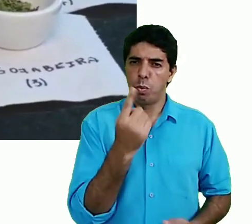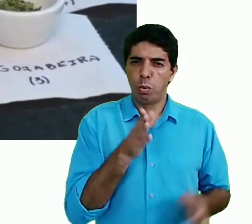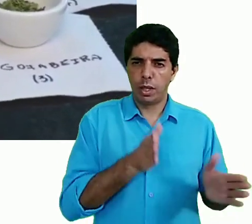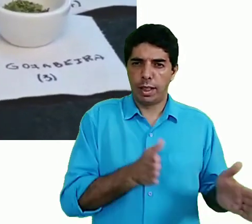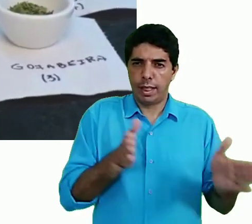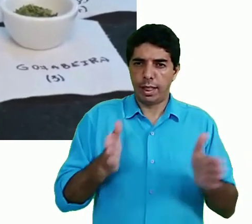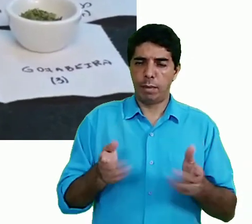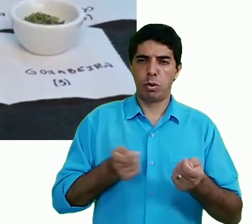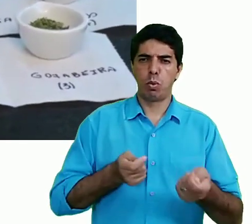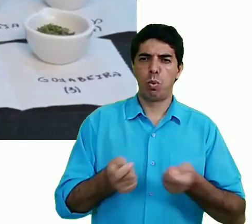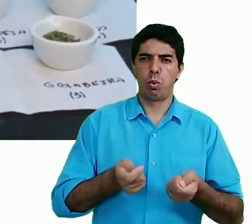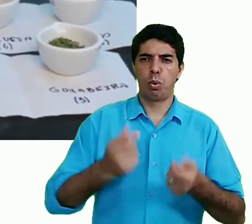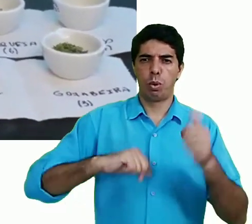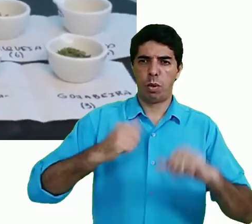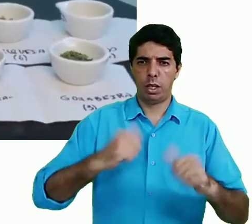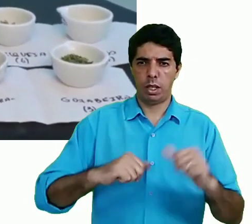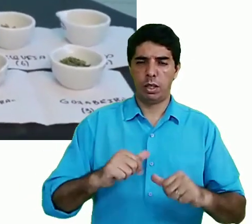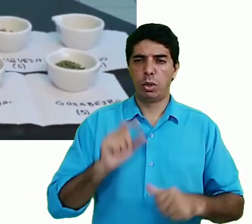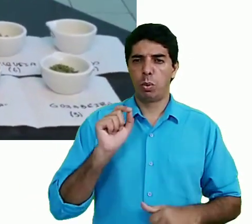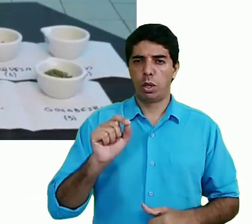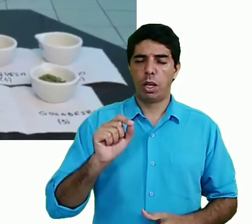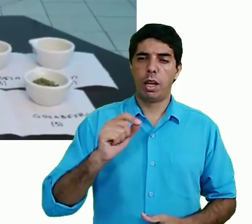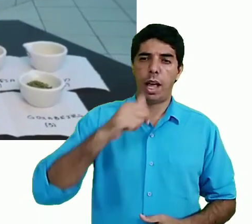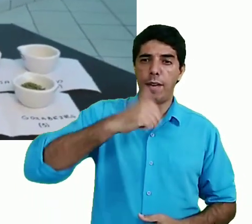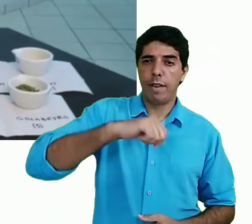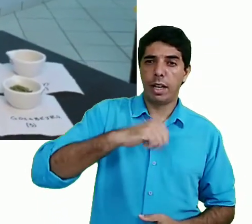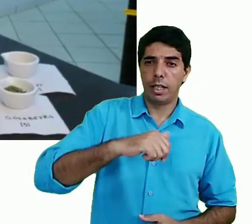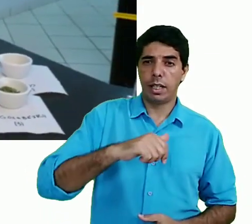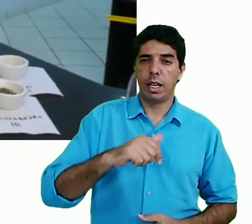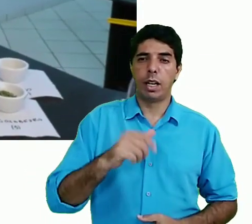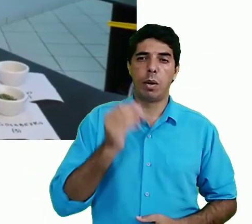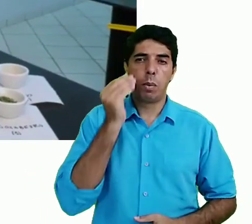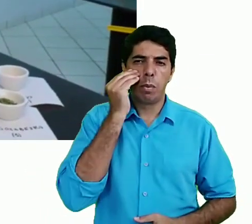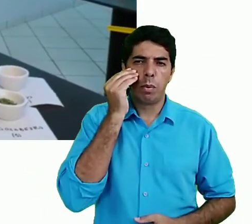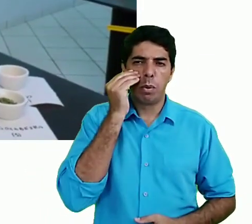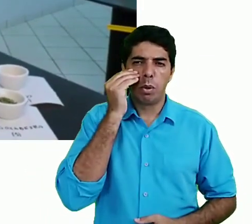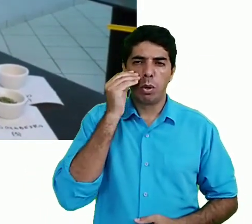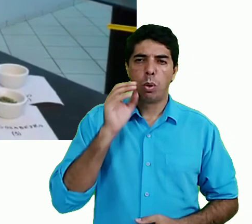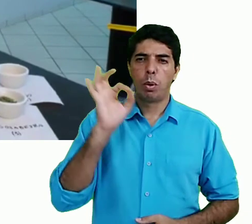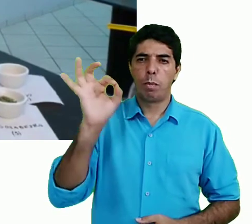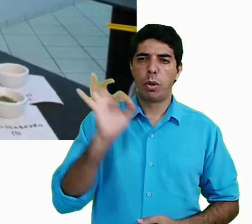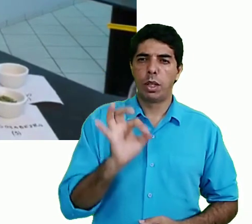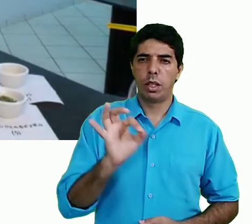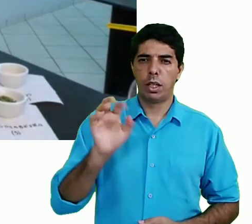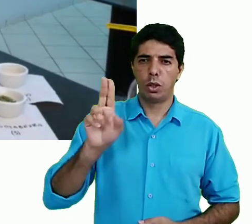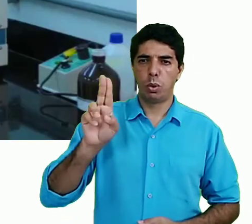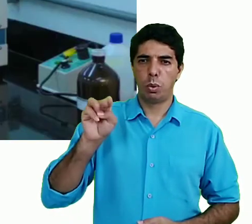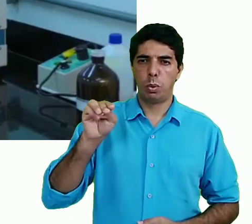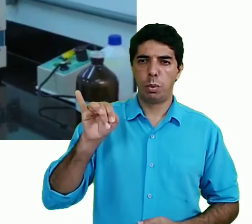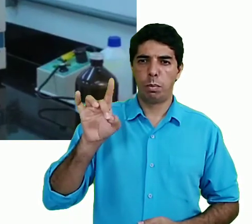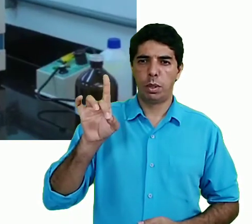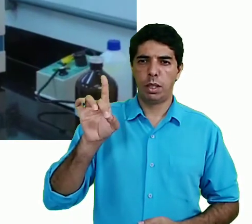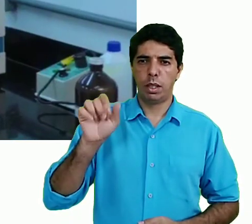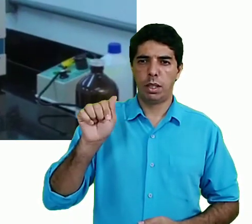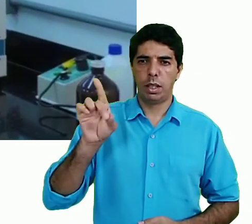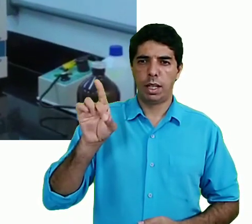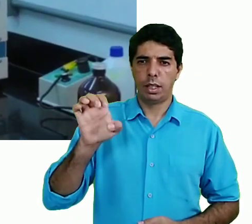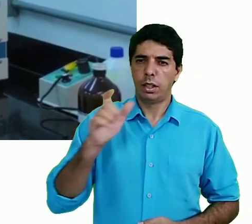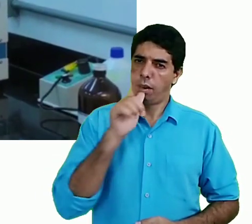das etapas do controle de qualidade, que é a avaliação, determinação do teor de umidade, tá? Antes